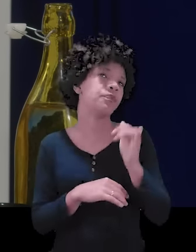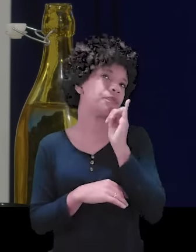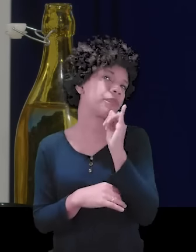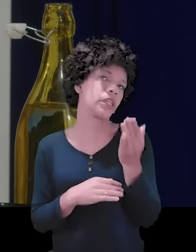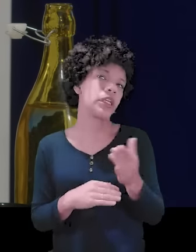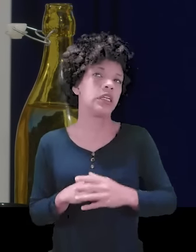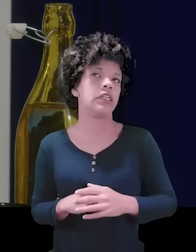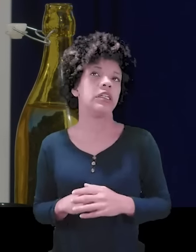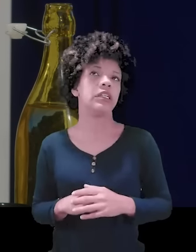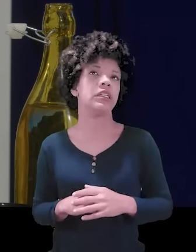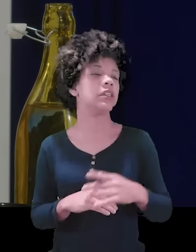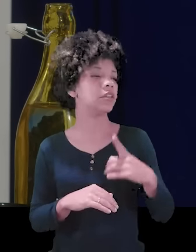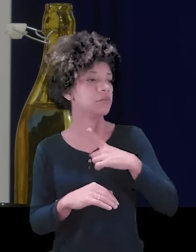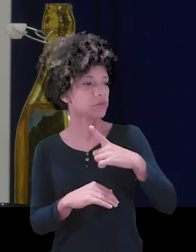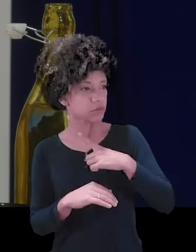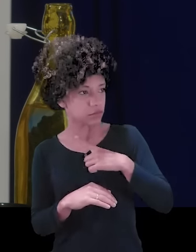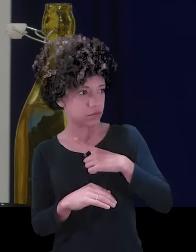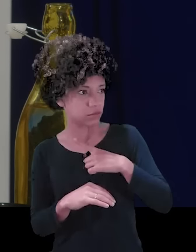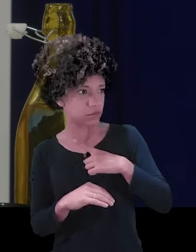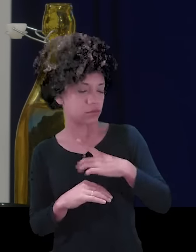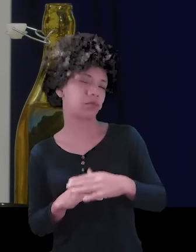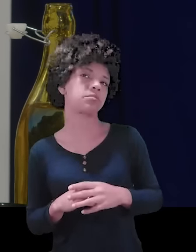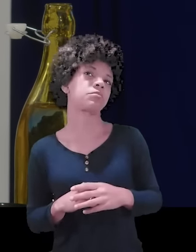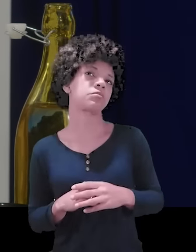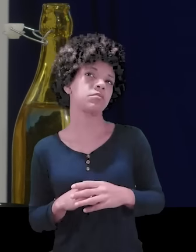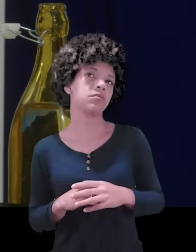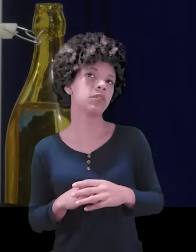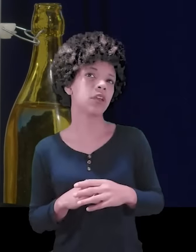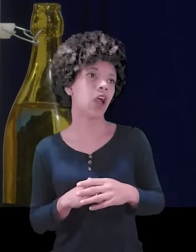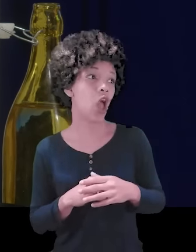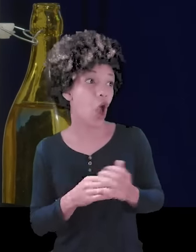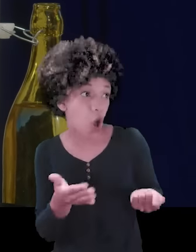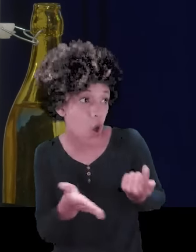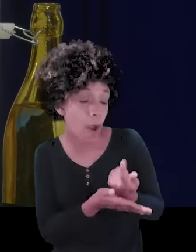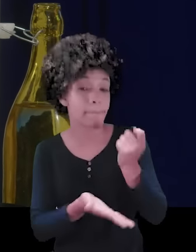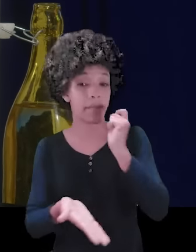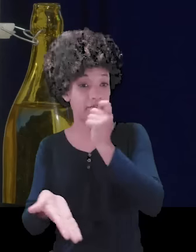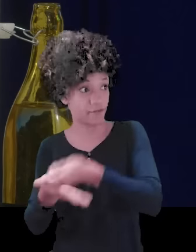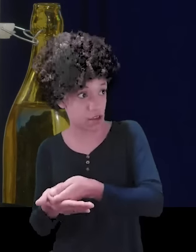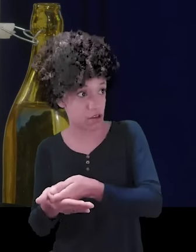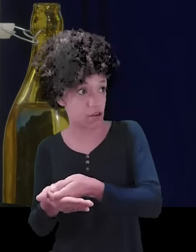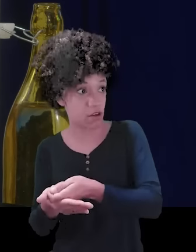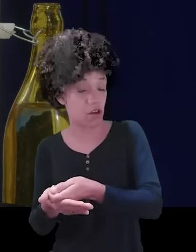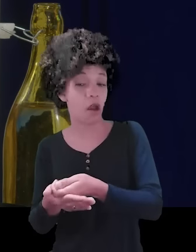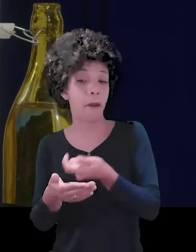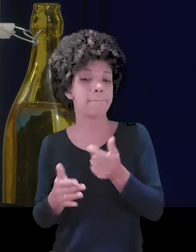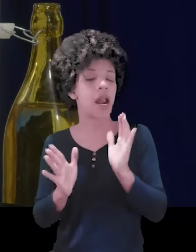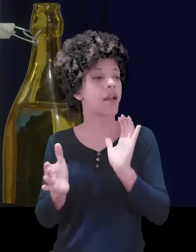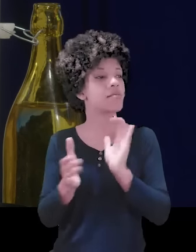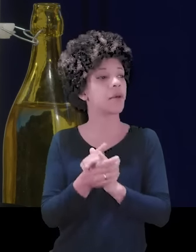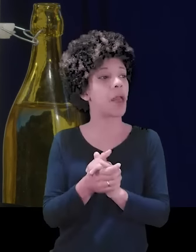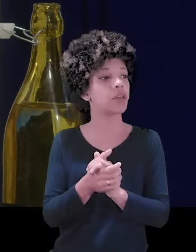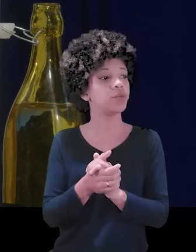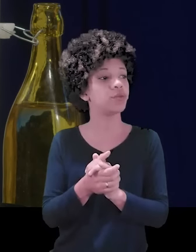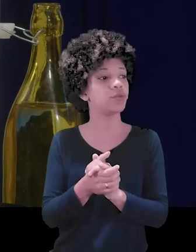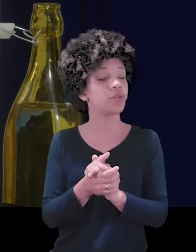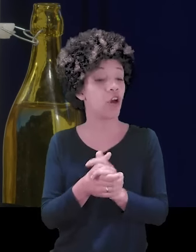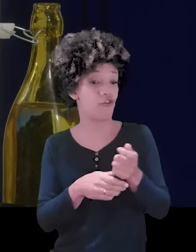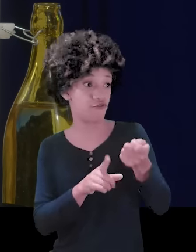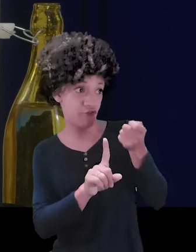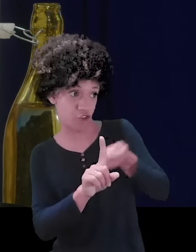exemplo aí tem compra e venda de pessoas para casamento forçado